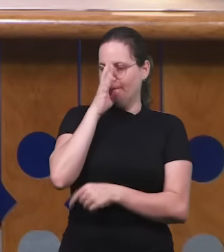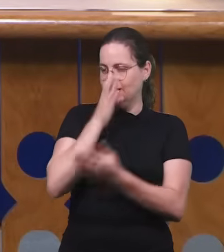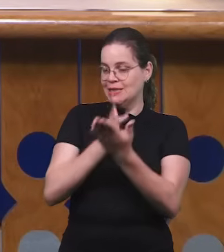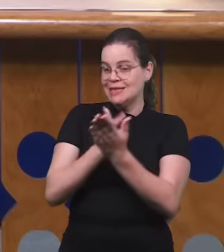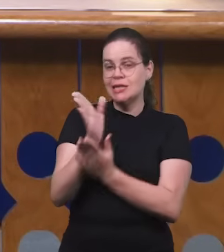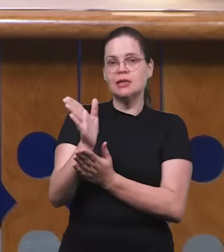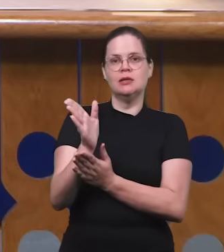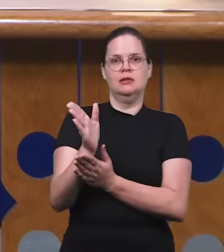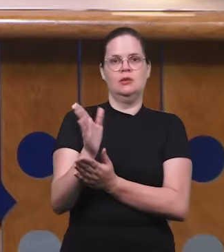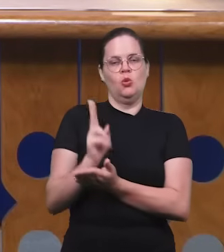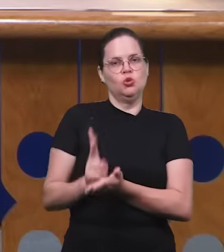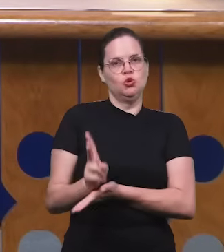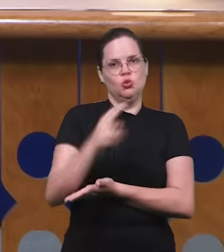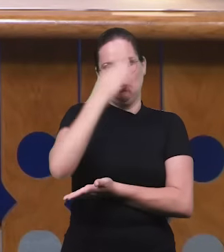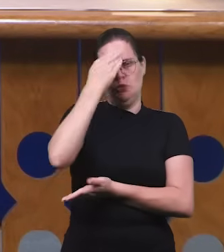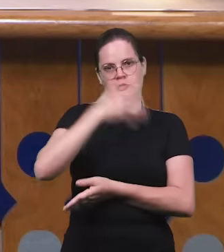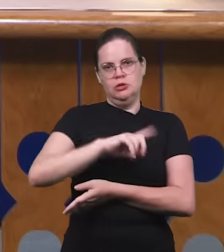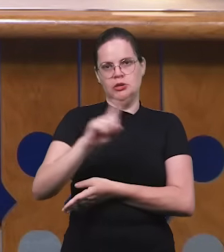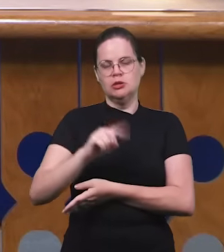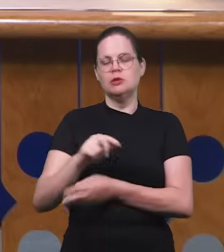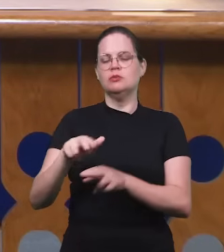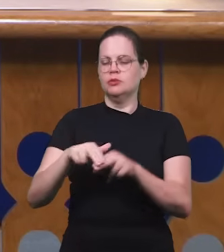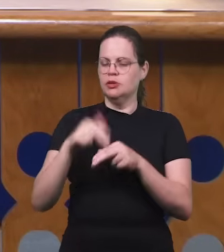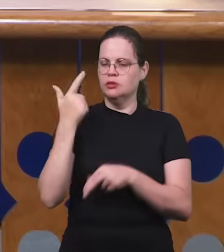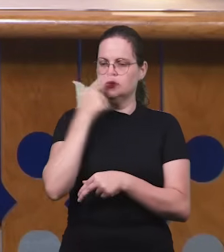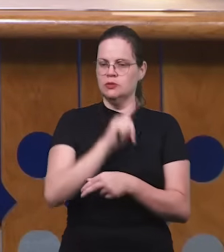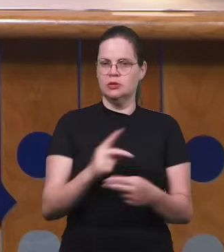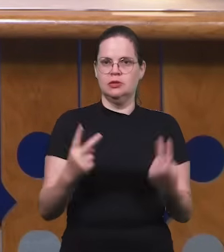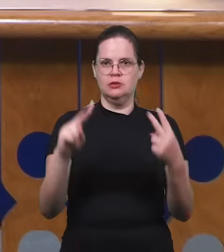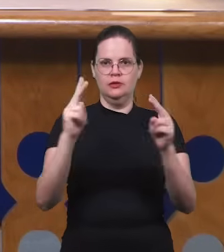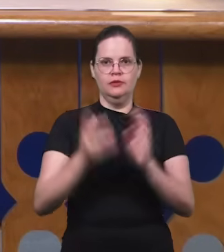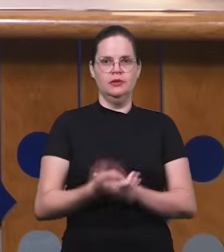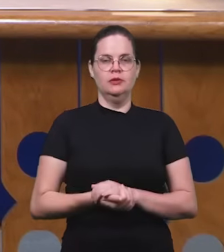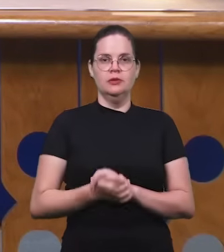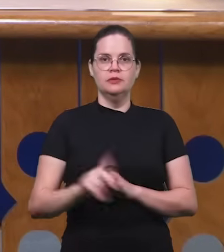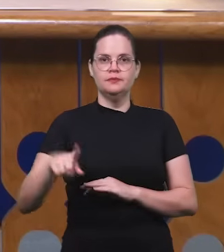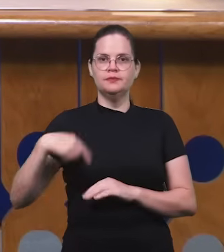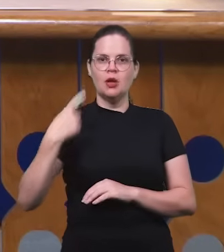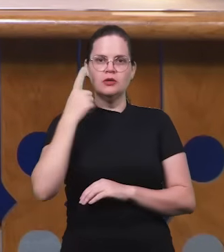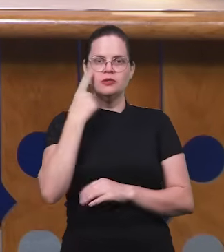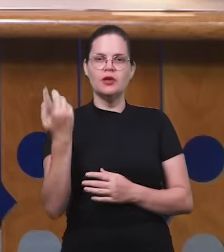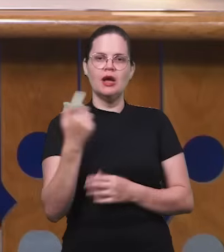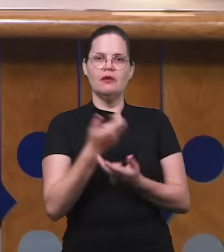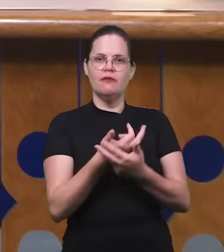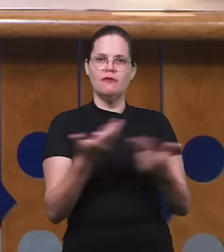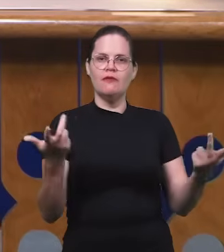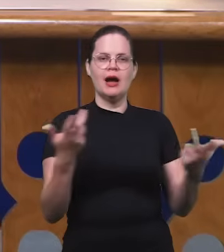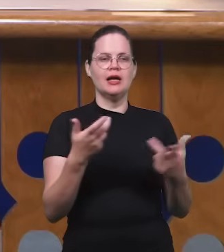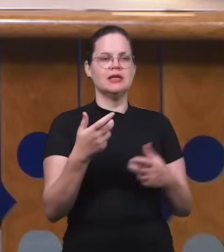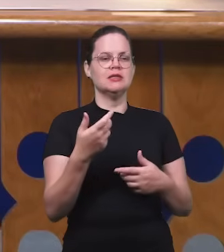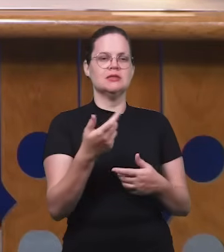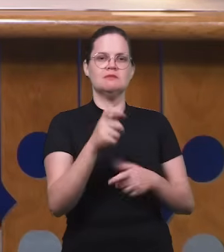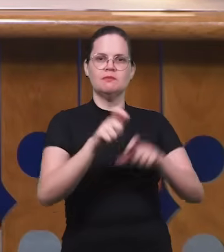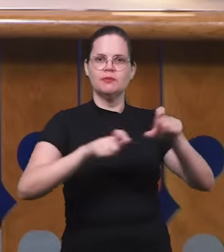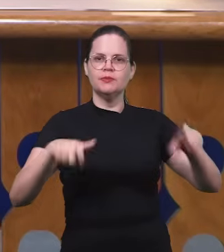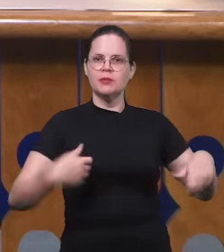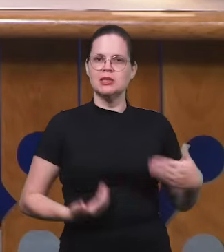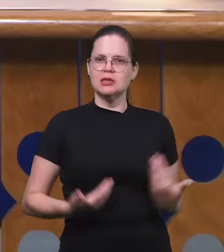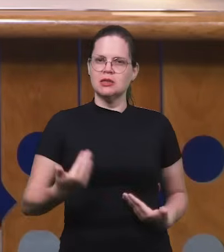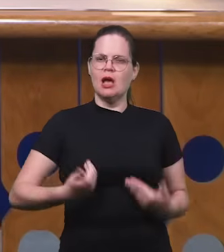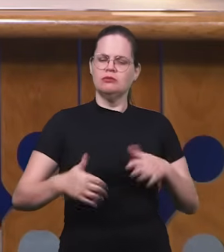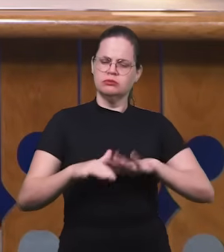e, por isso, conseguiu a vitória. Temos visto vários exemplos de servos do Senhor,